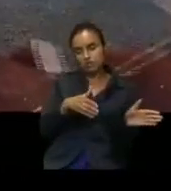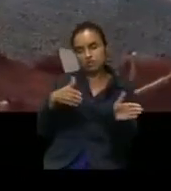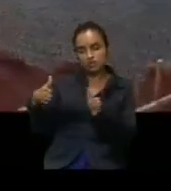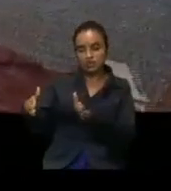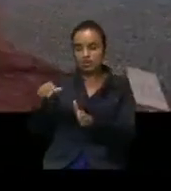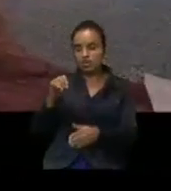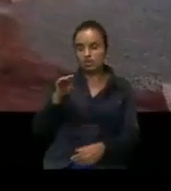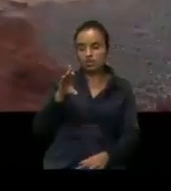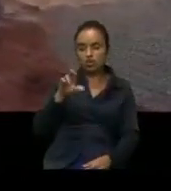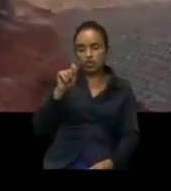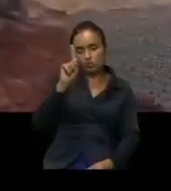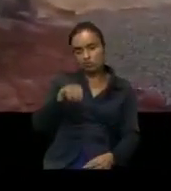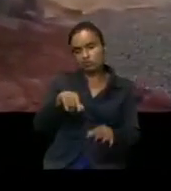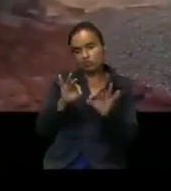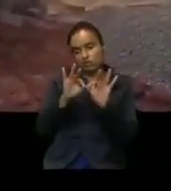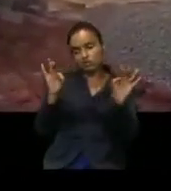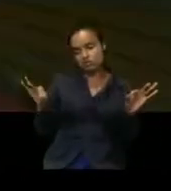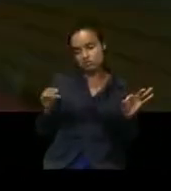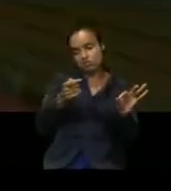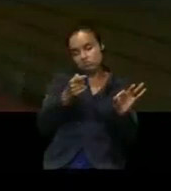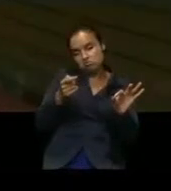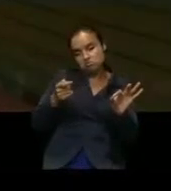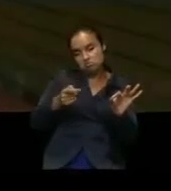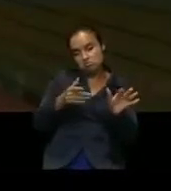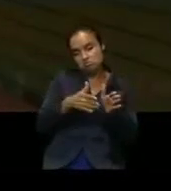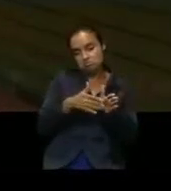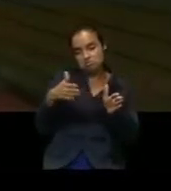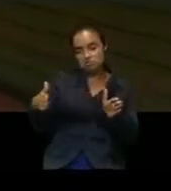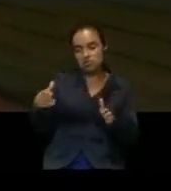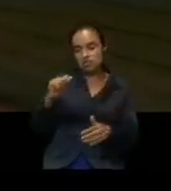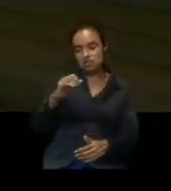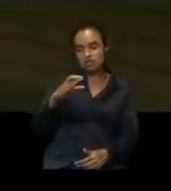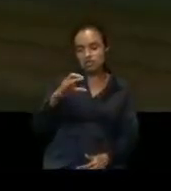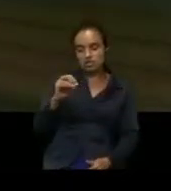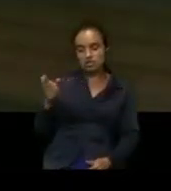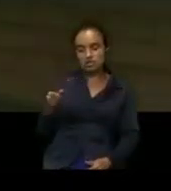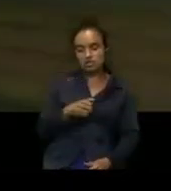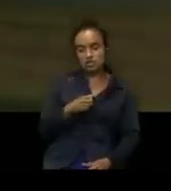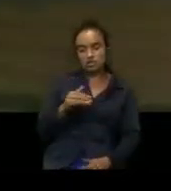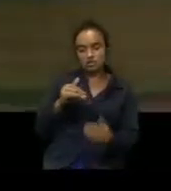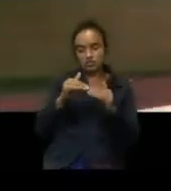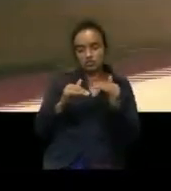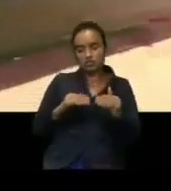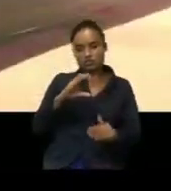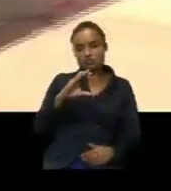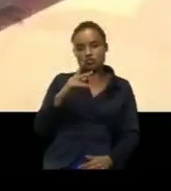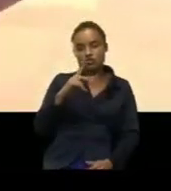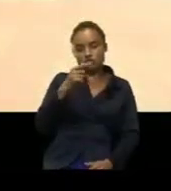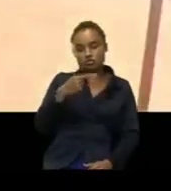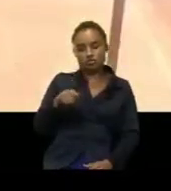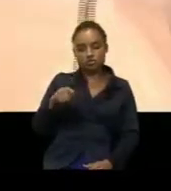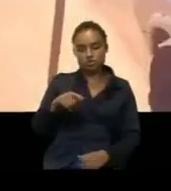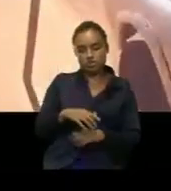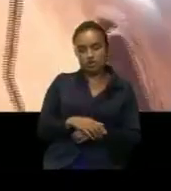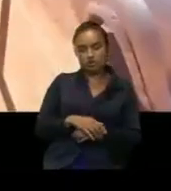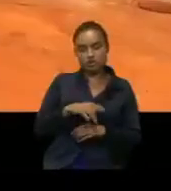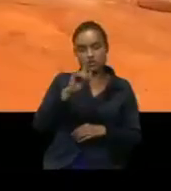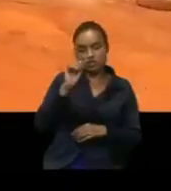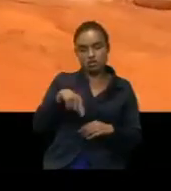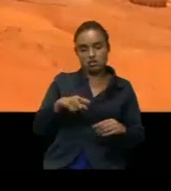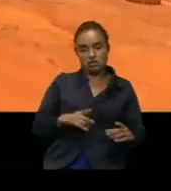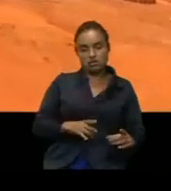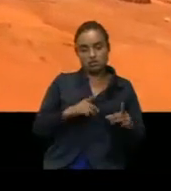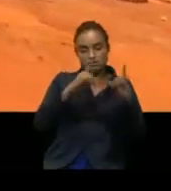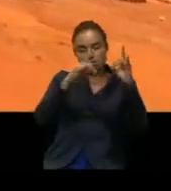Uma obrinha bem simples, bem pequenininha. E olha o aço ali no chão de novo. Bom, agora essa obra já é obra de um edifício, onde ela